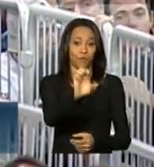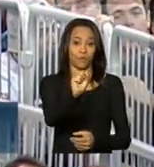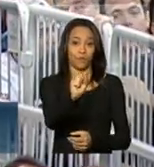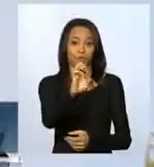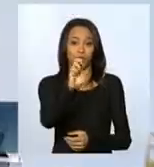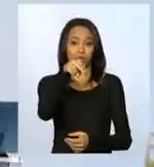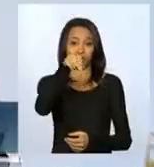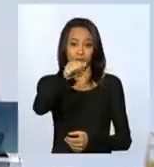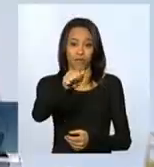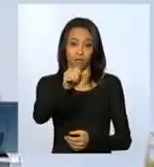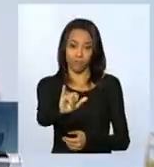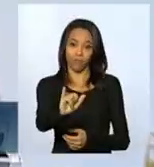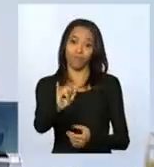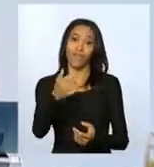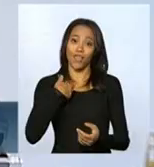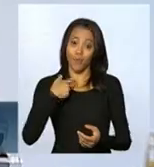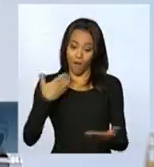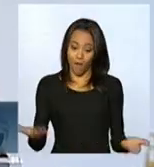professor.